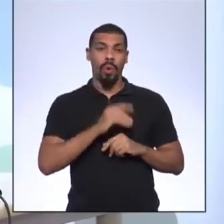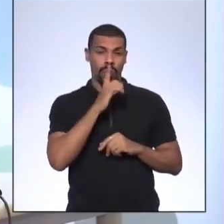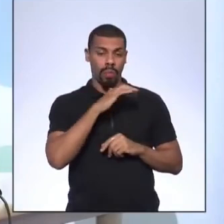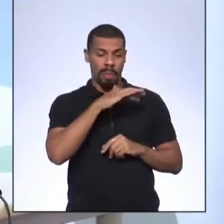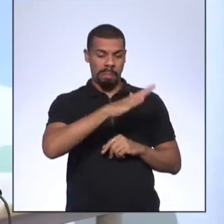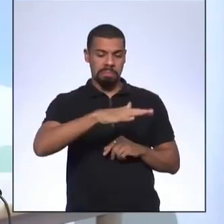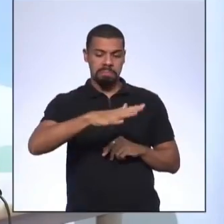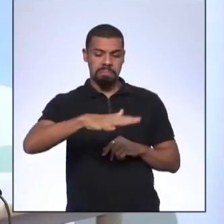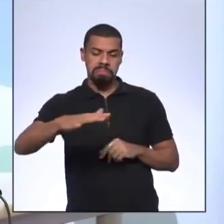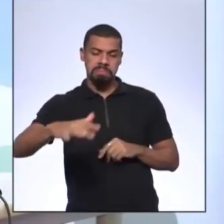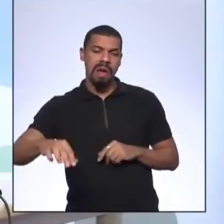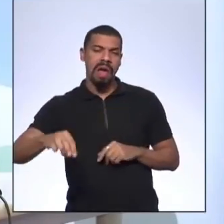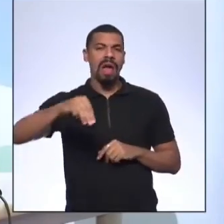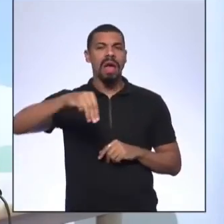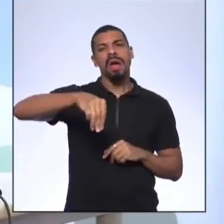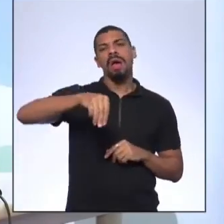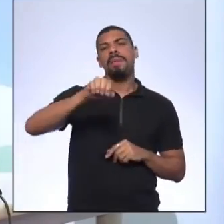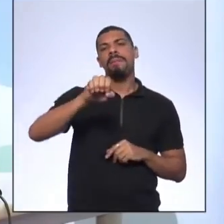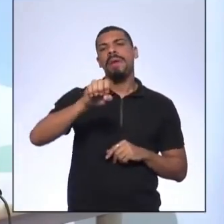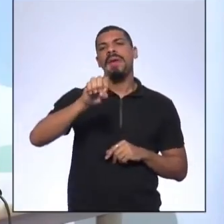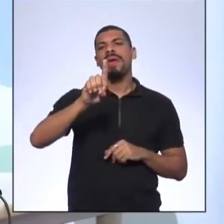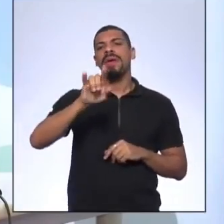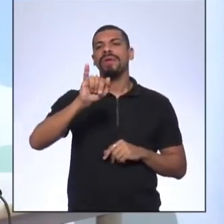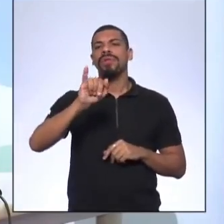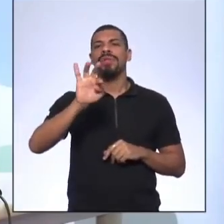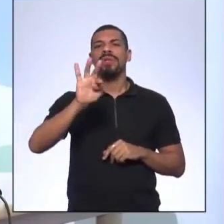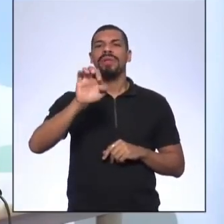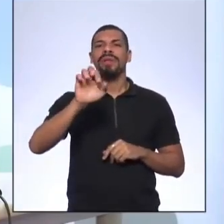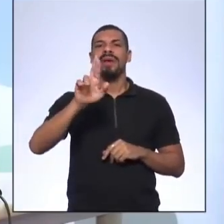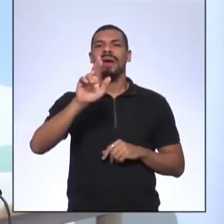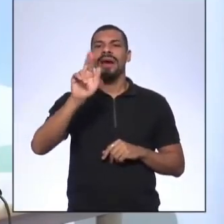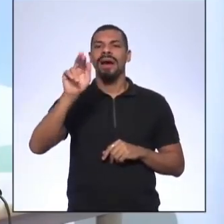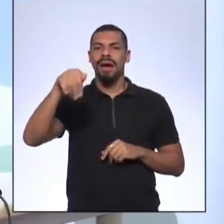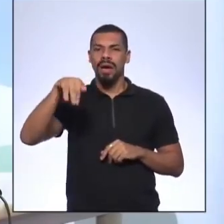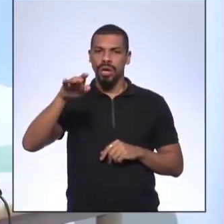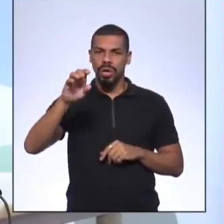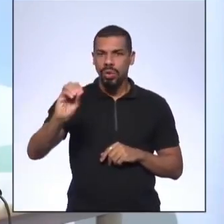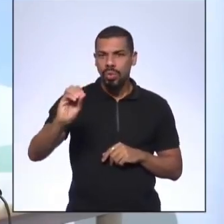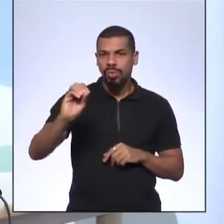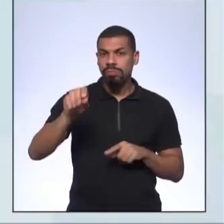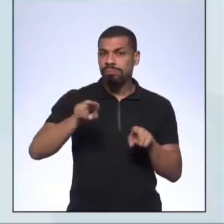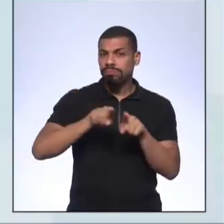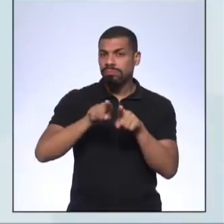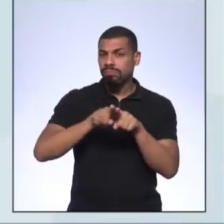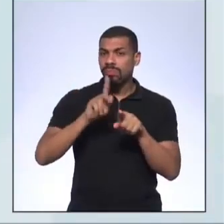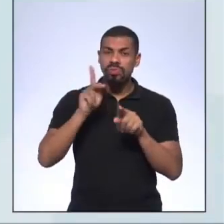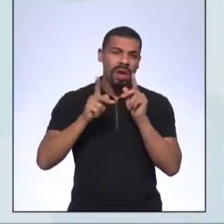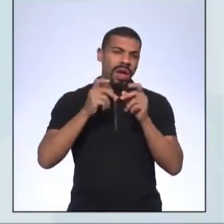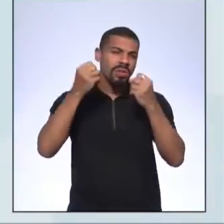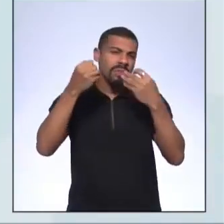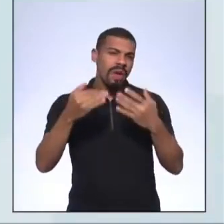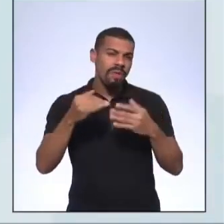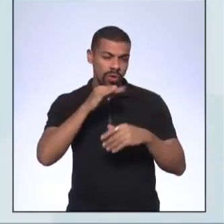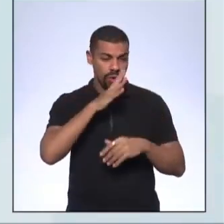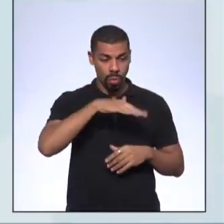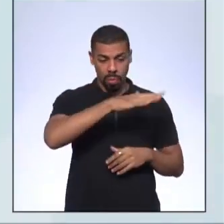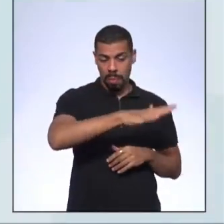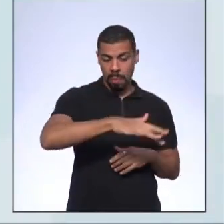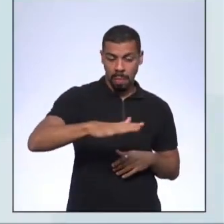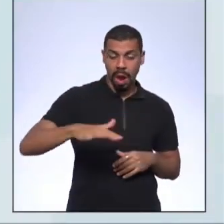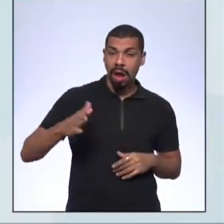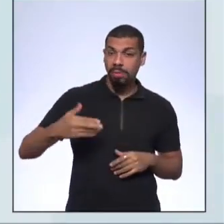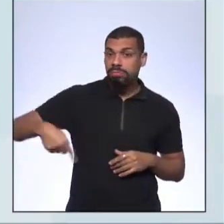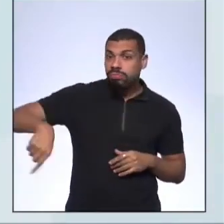era onde eles faziam ali a circulação, faziam o comércio marítimo, eles já chamavam de Mare Nostrum. Né? Isso desde o